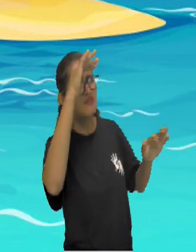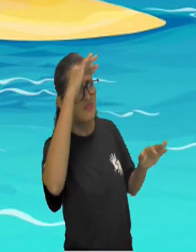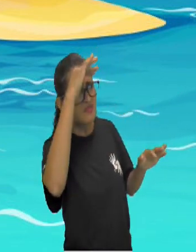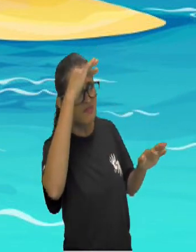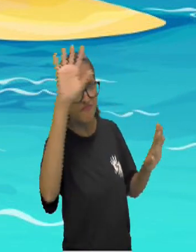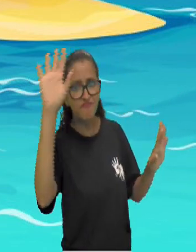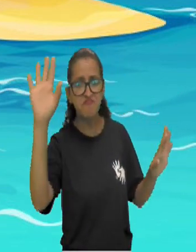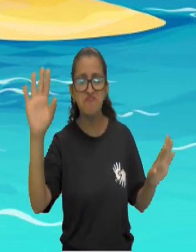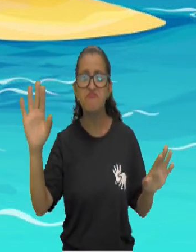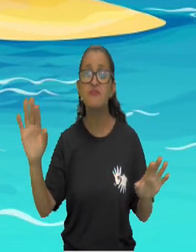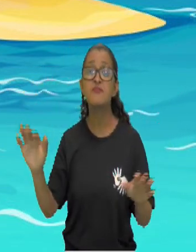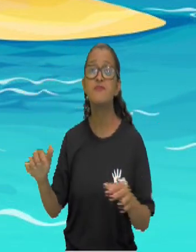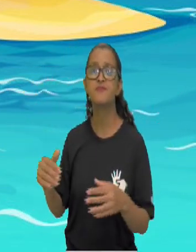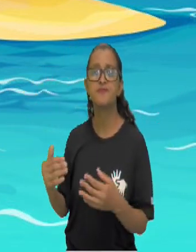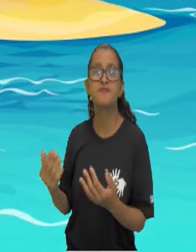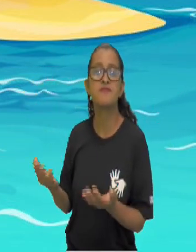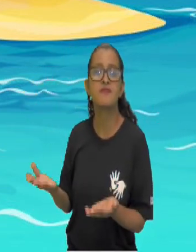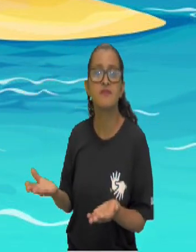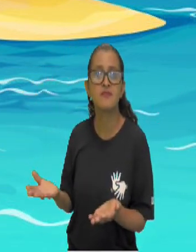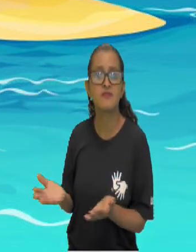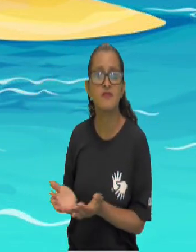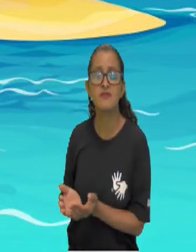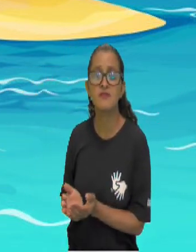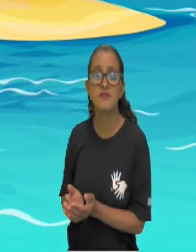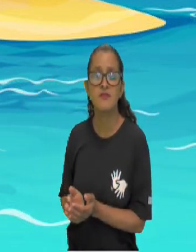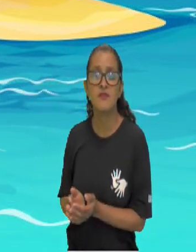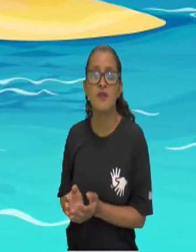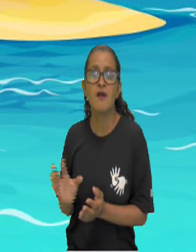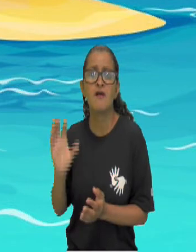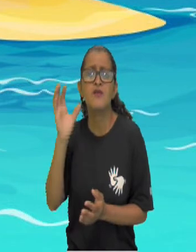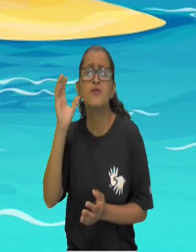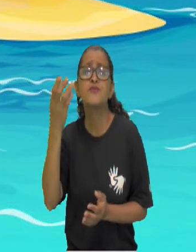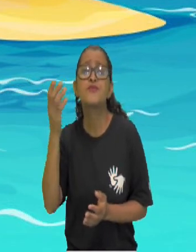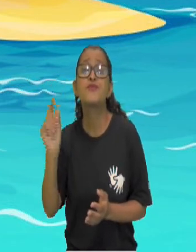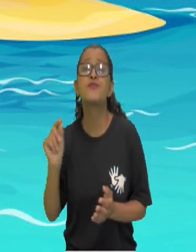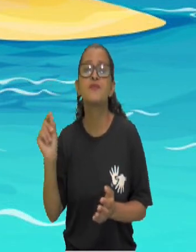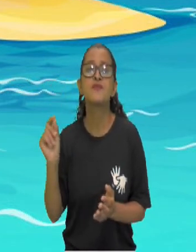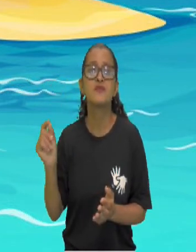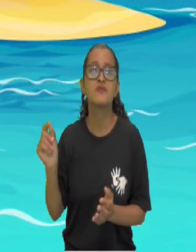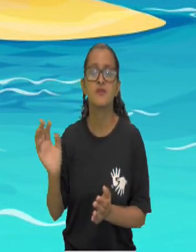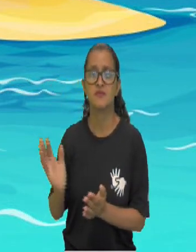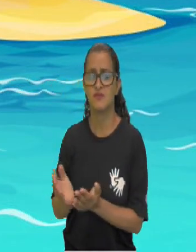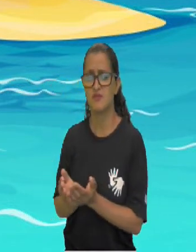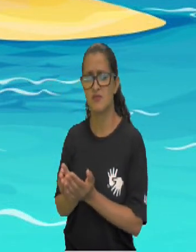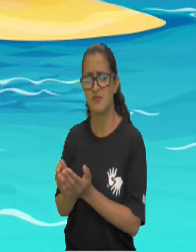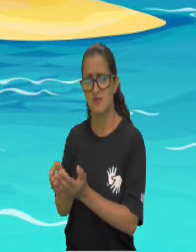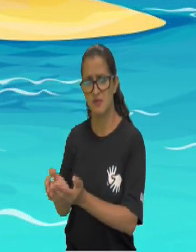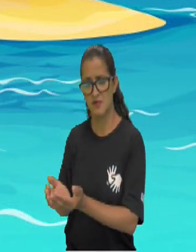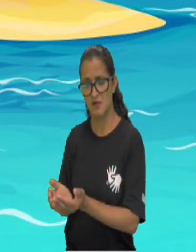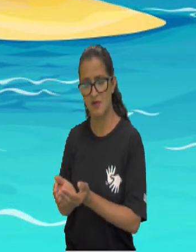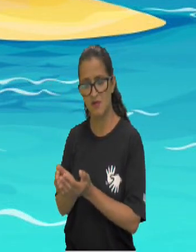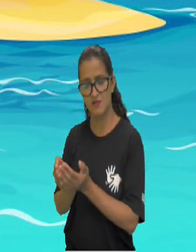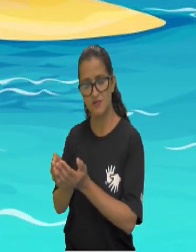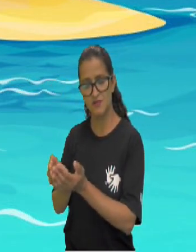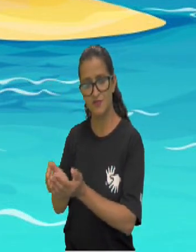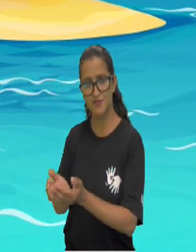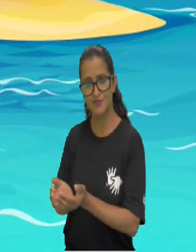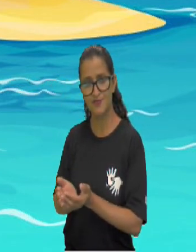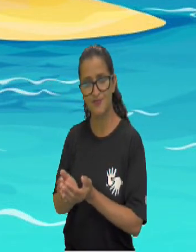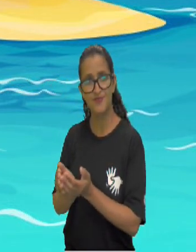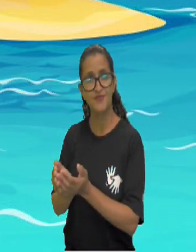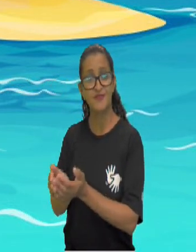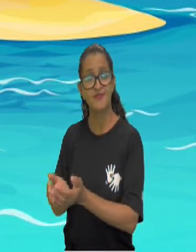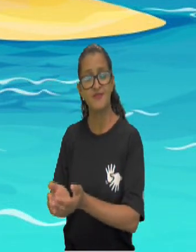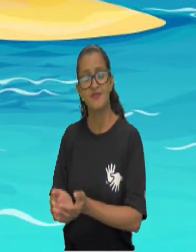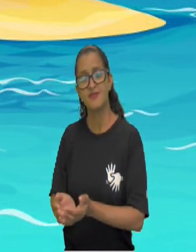no horizonte. E de repente apareceu um barquinho que já estava